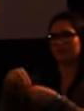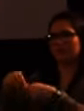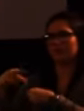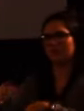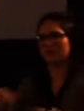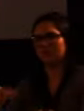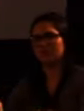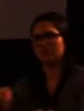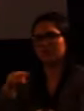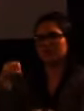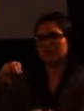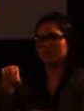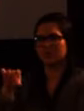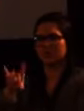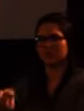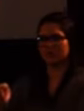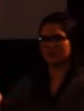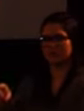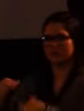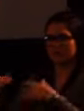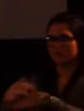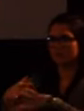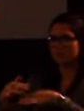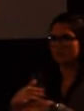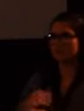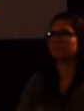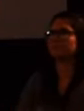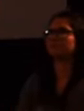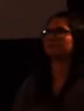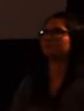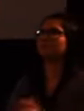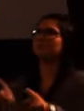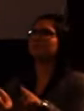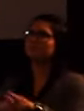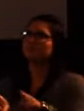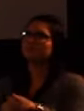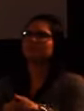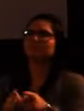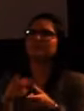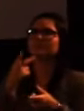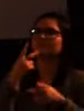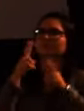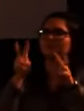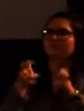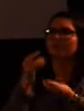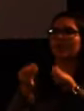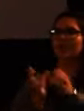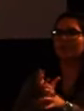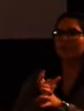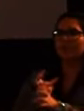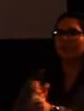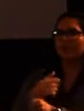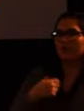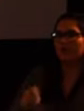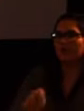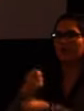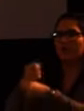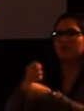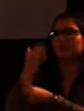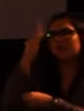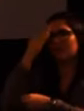e dentro das zonas de cada zona da cidade. Nós estamos falando do índice de ocupação, nós estamos falando do índice